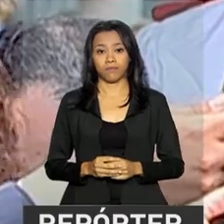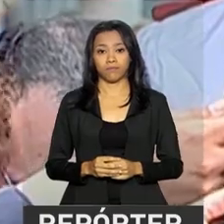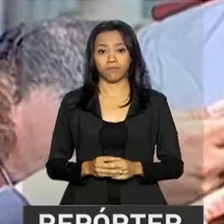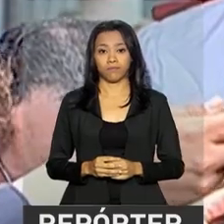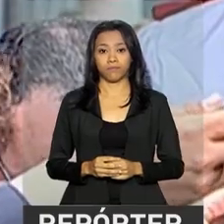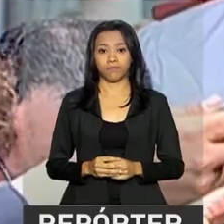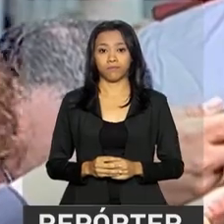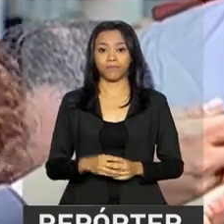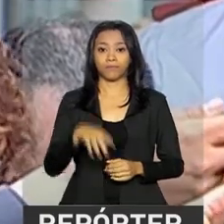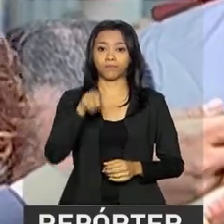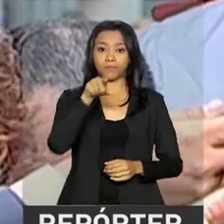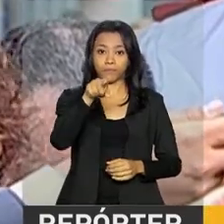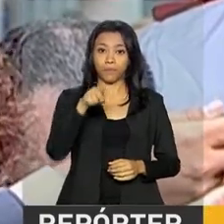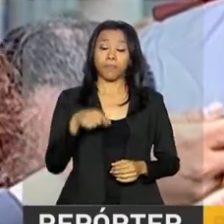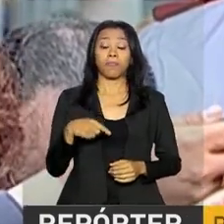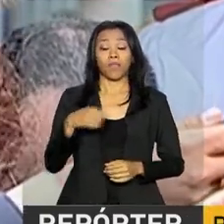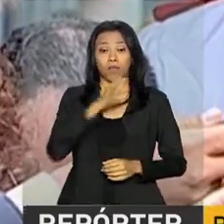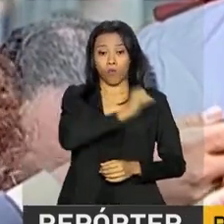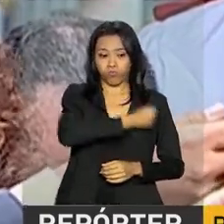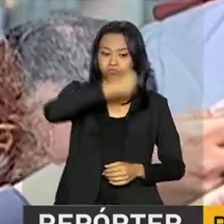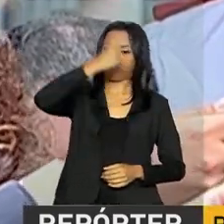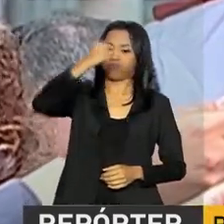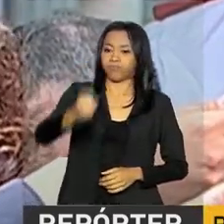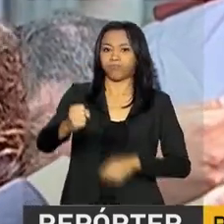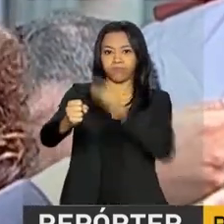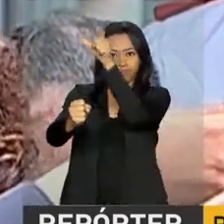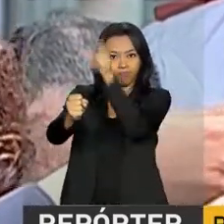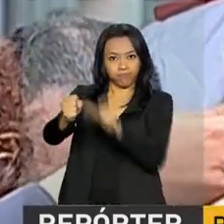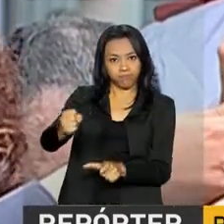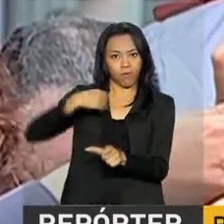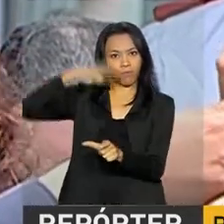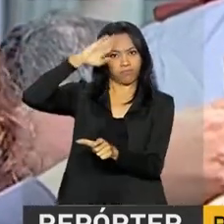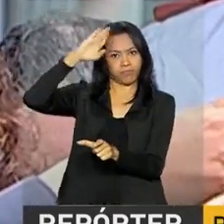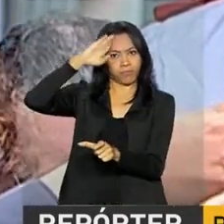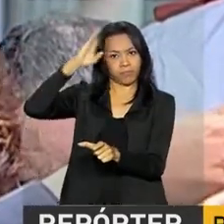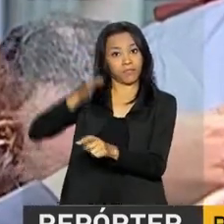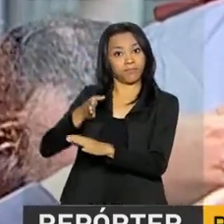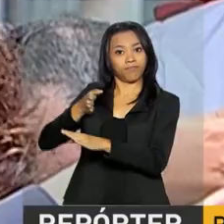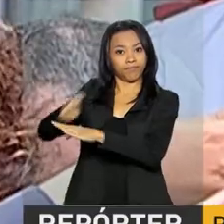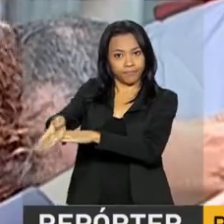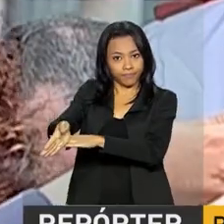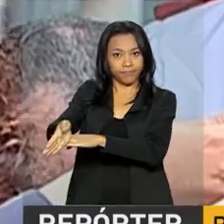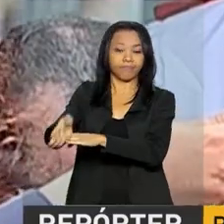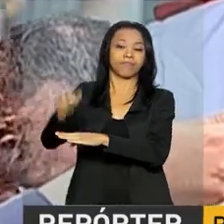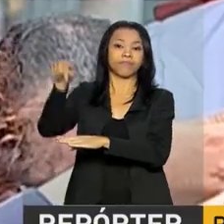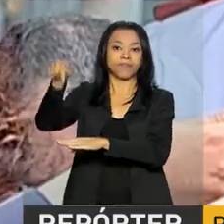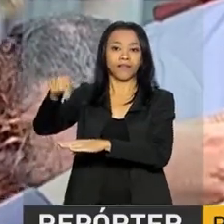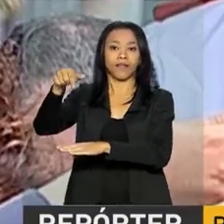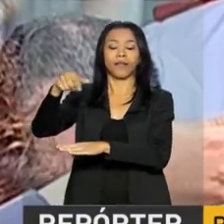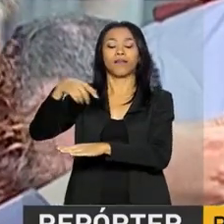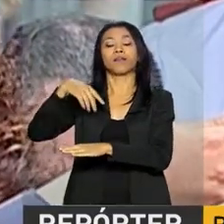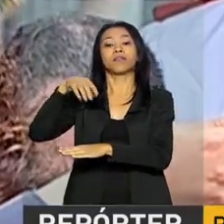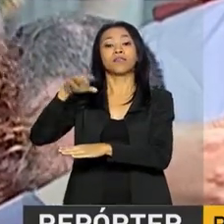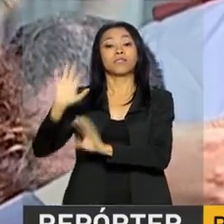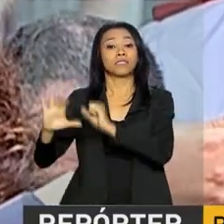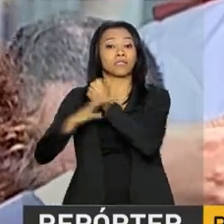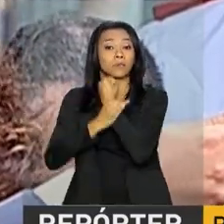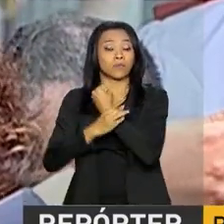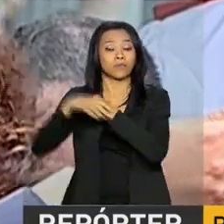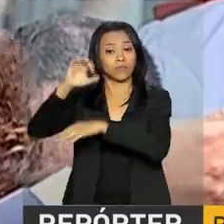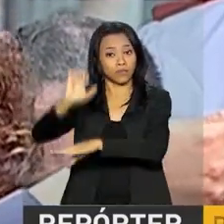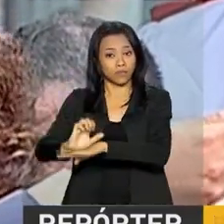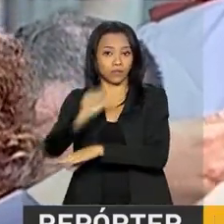o inter montou que cuida da parte do eixo estadual é administrativa da segurança do rio de